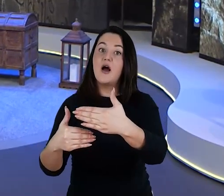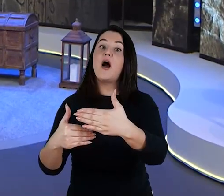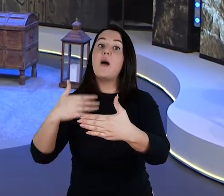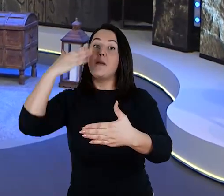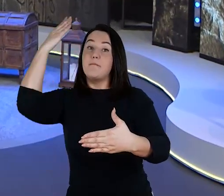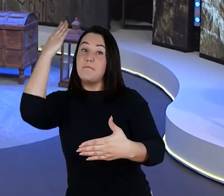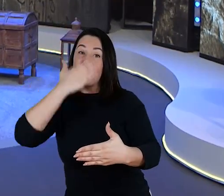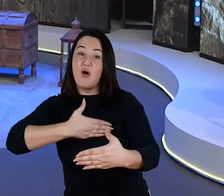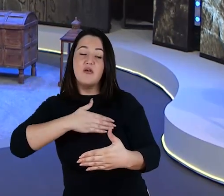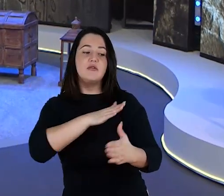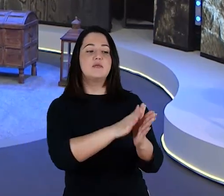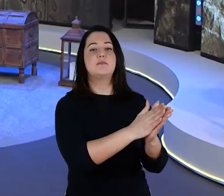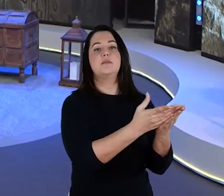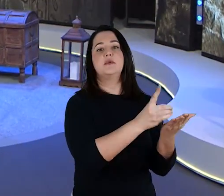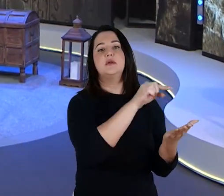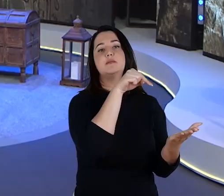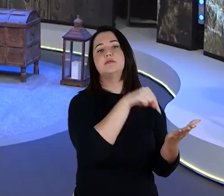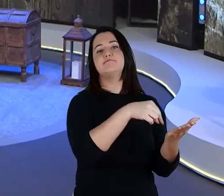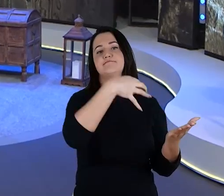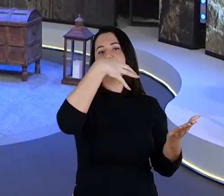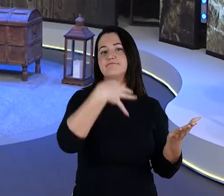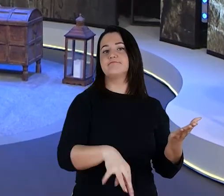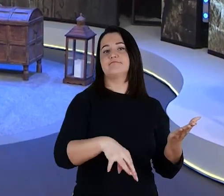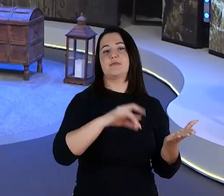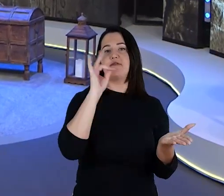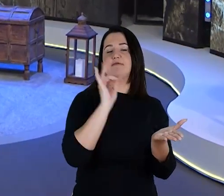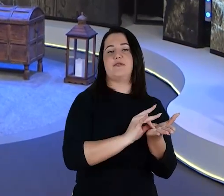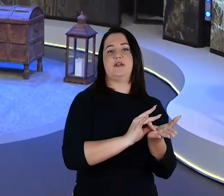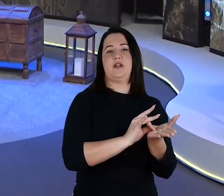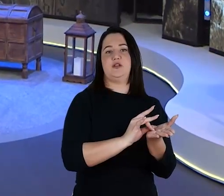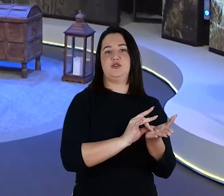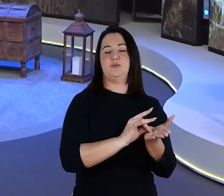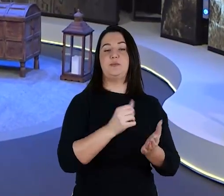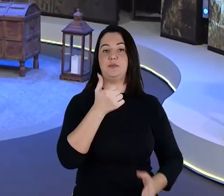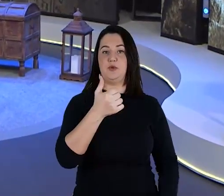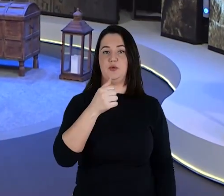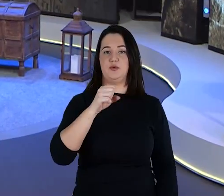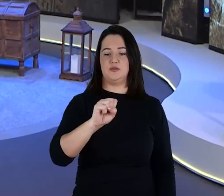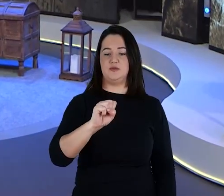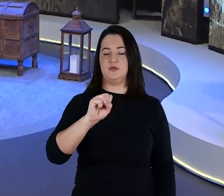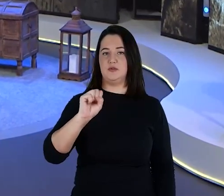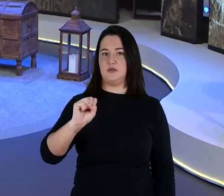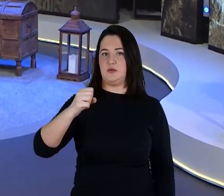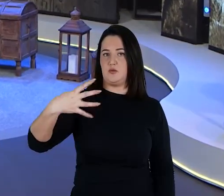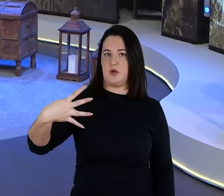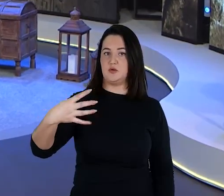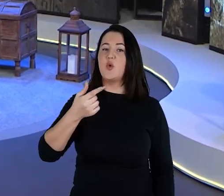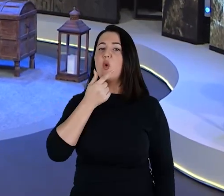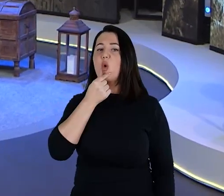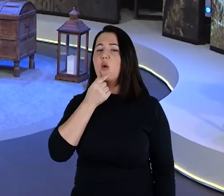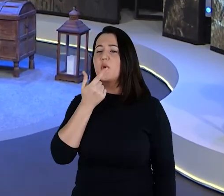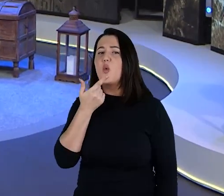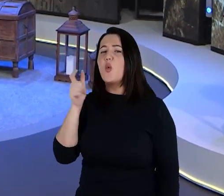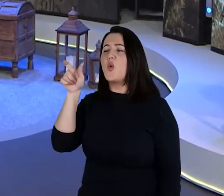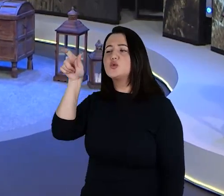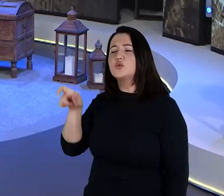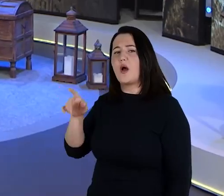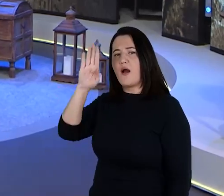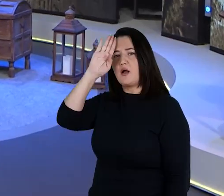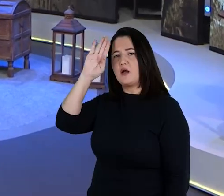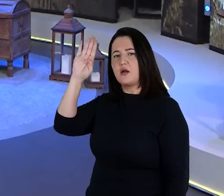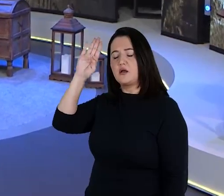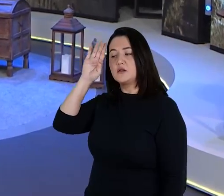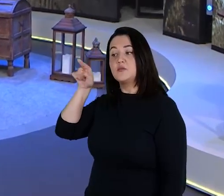hititas e a Bíblia, mais uma vez, estava correta. Em 1884, Wright, que era um outro acadêmico, publicou um livro intitulado